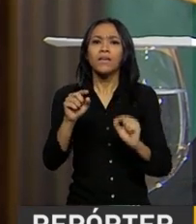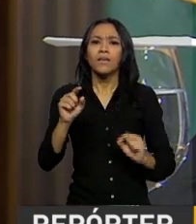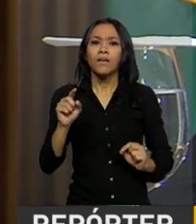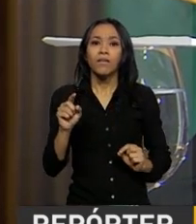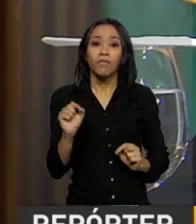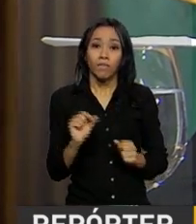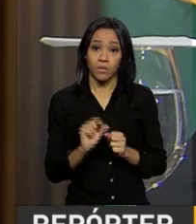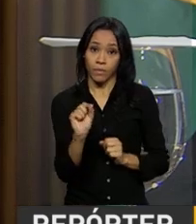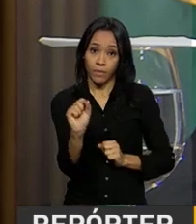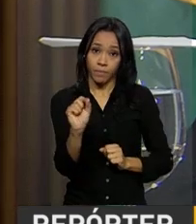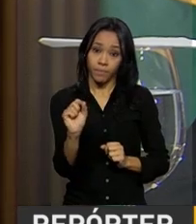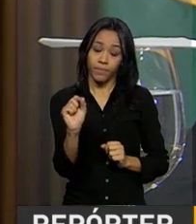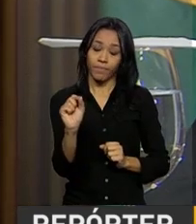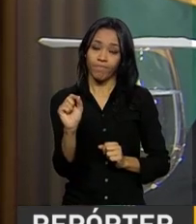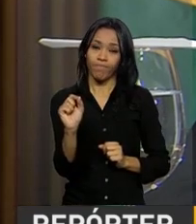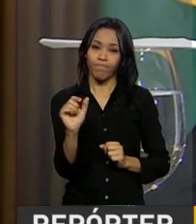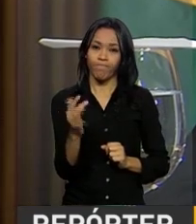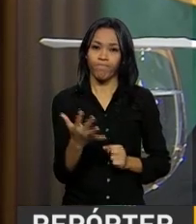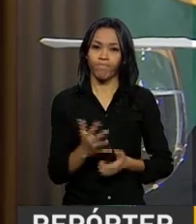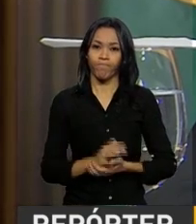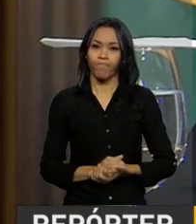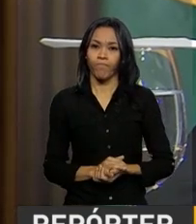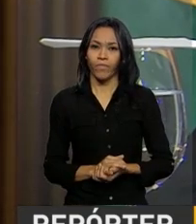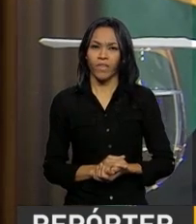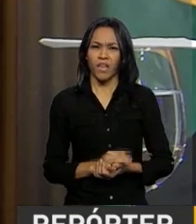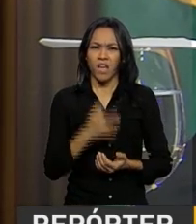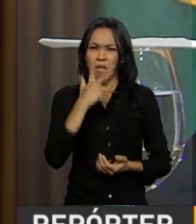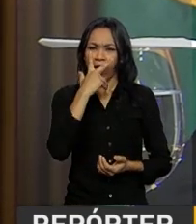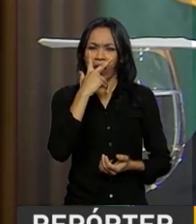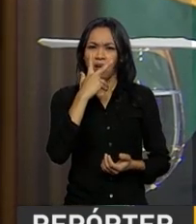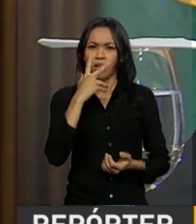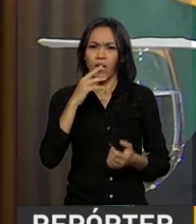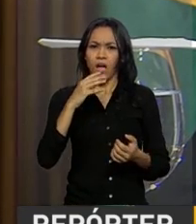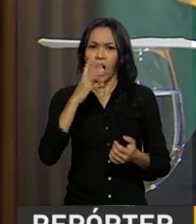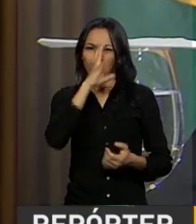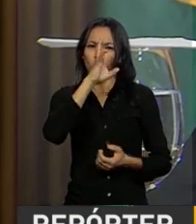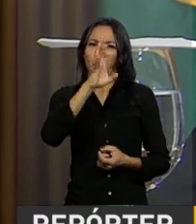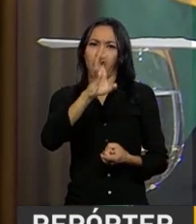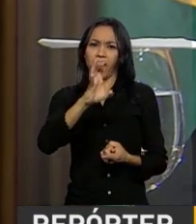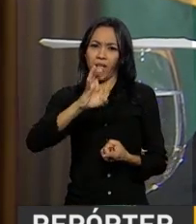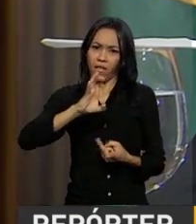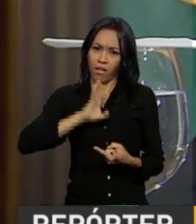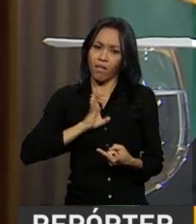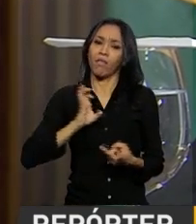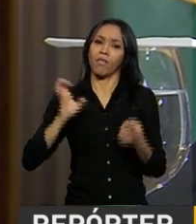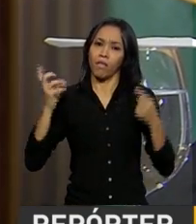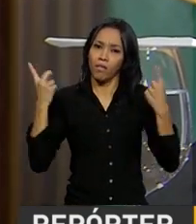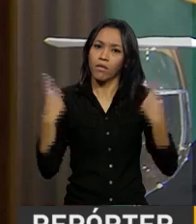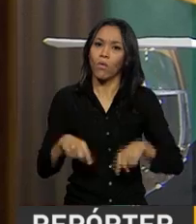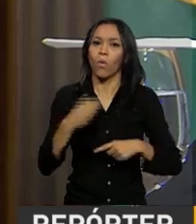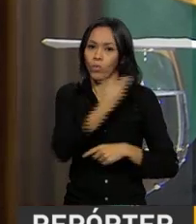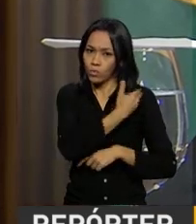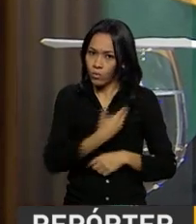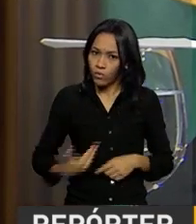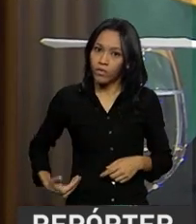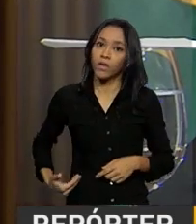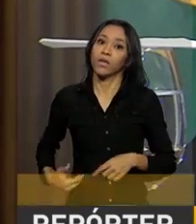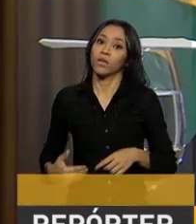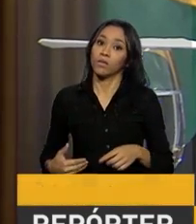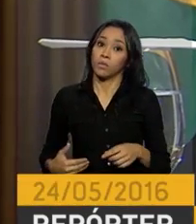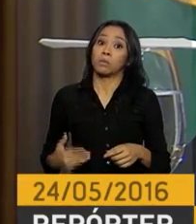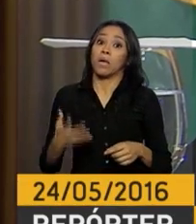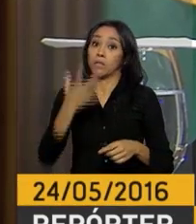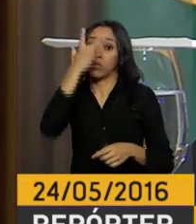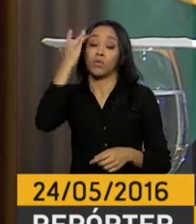que até as acusações que se deram no governo voltem a dar-se neste